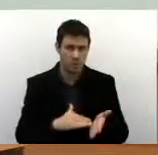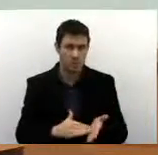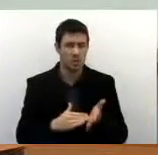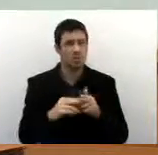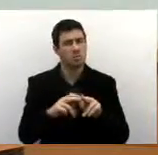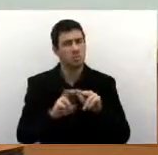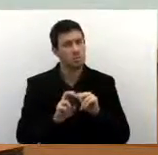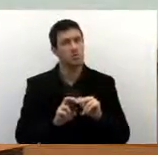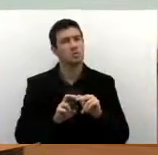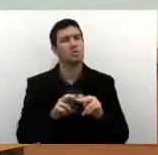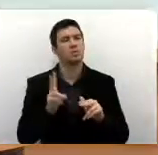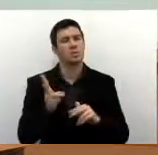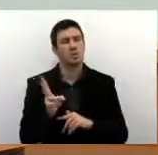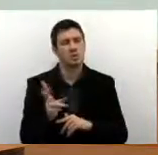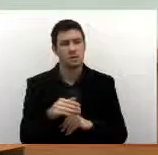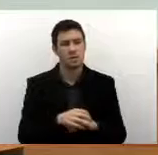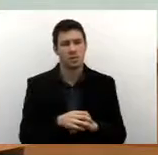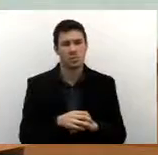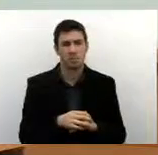sido sempre